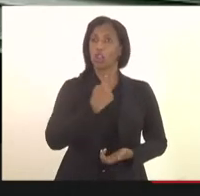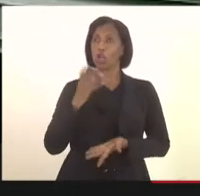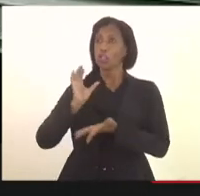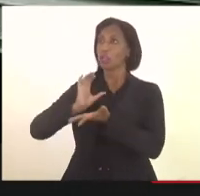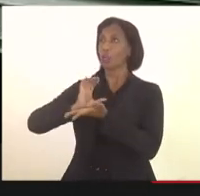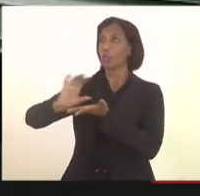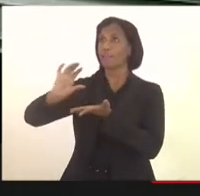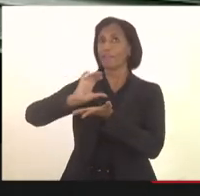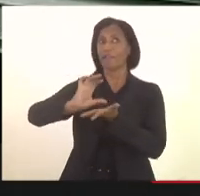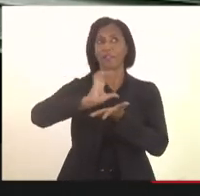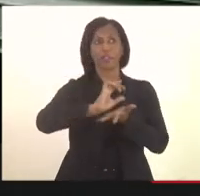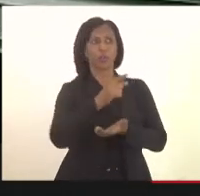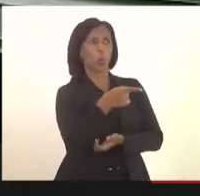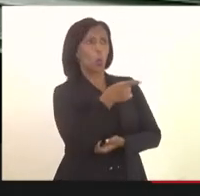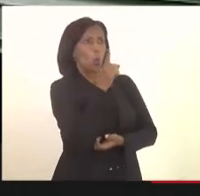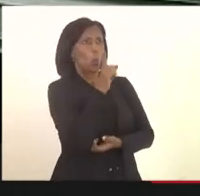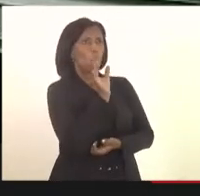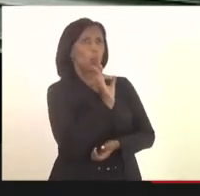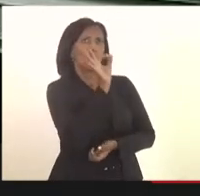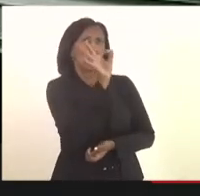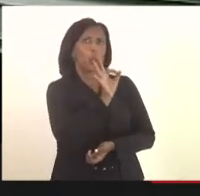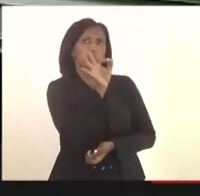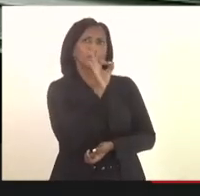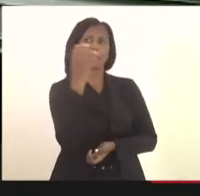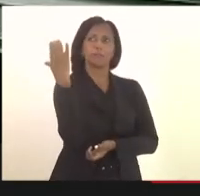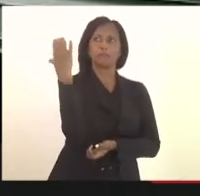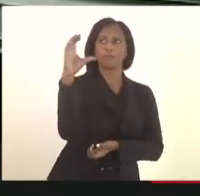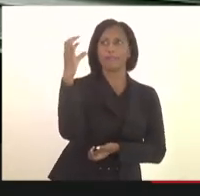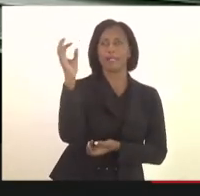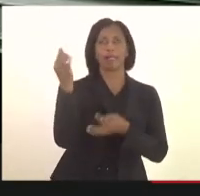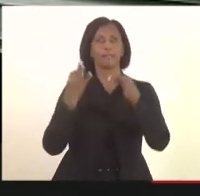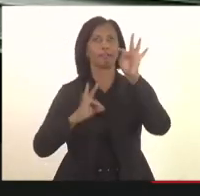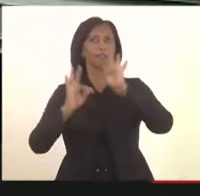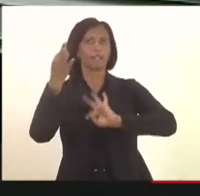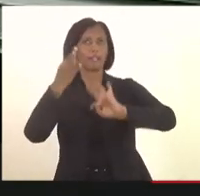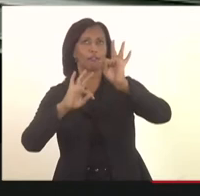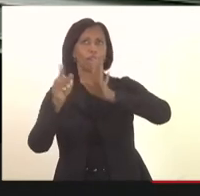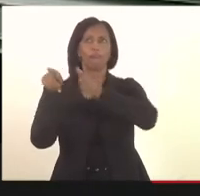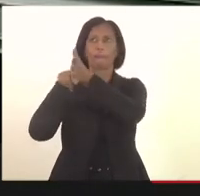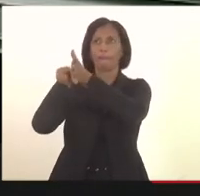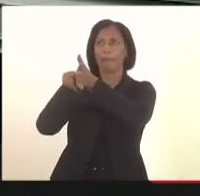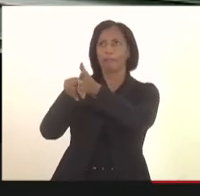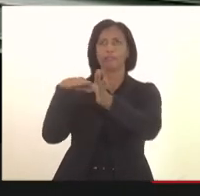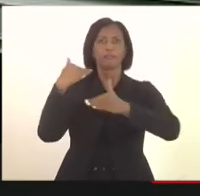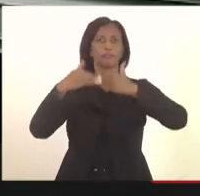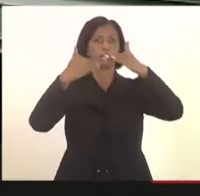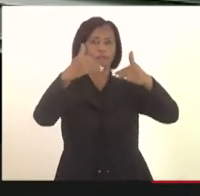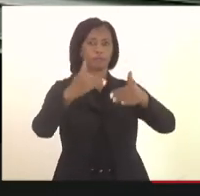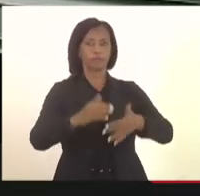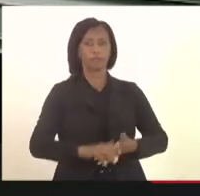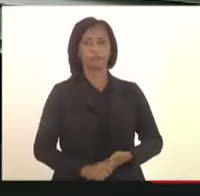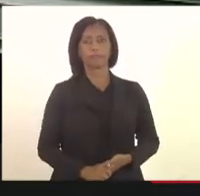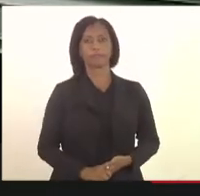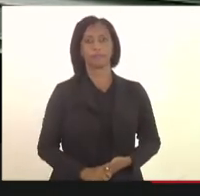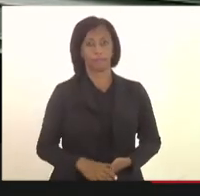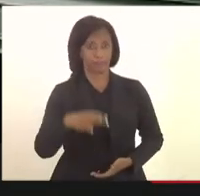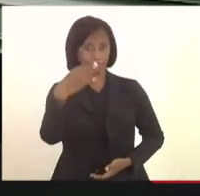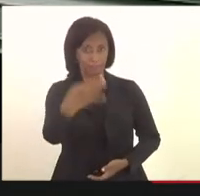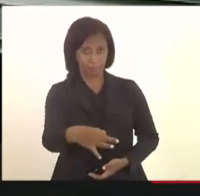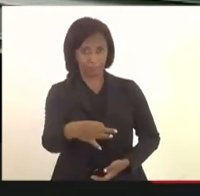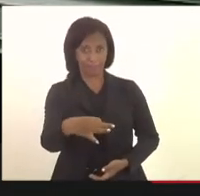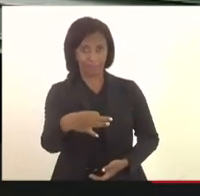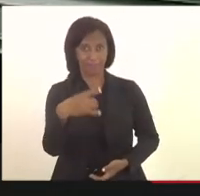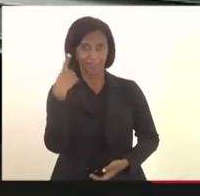investindo 1% em ciência e tecnologia, em pesquisa e desenvolvimento. Está certo, deputado